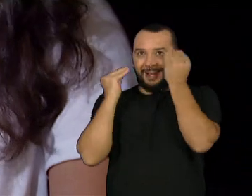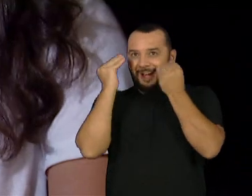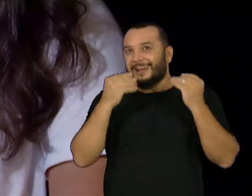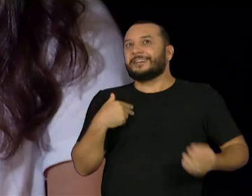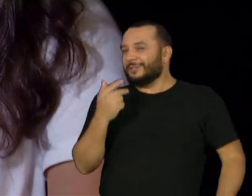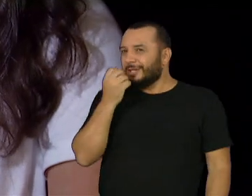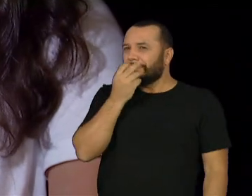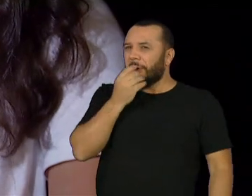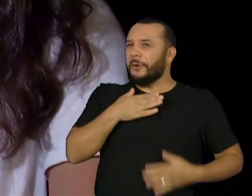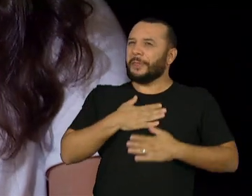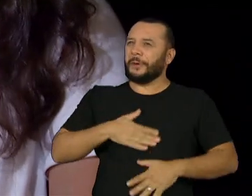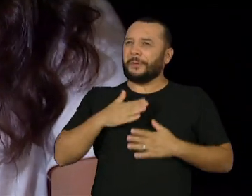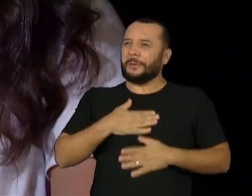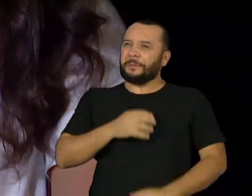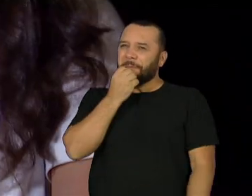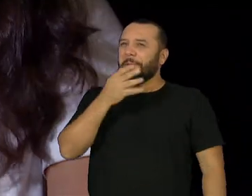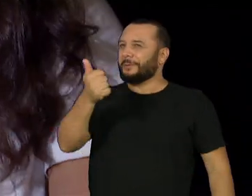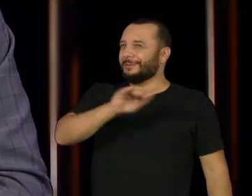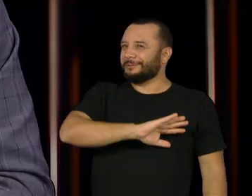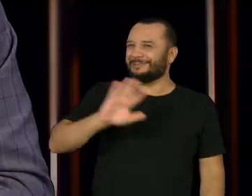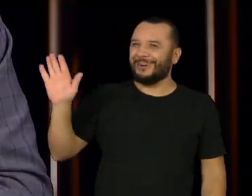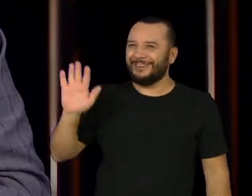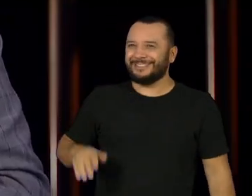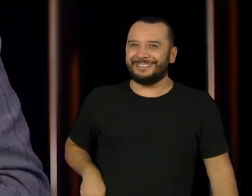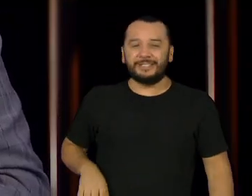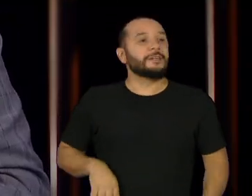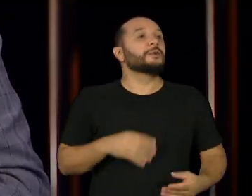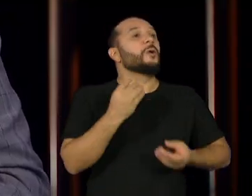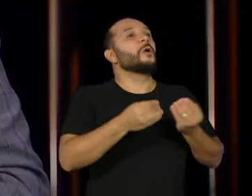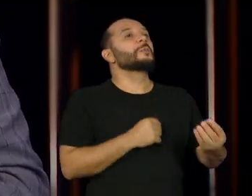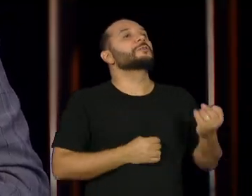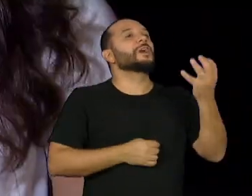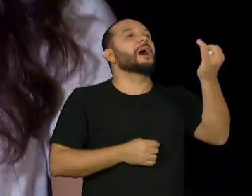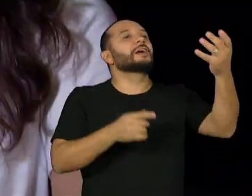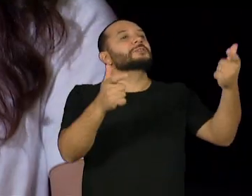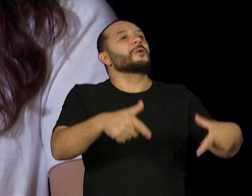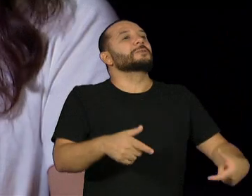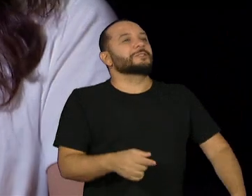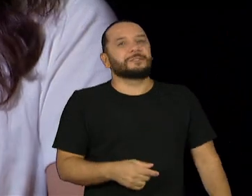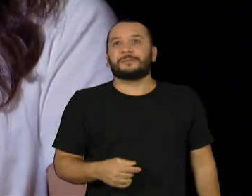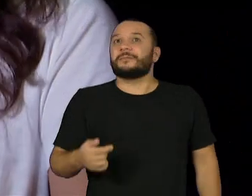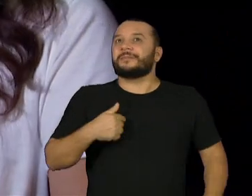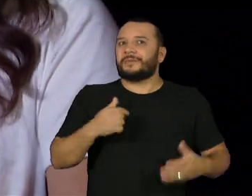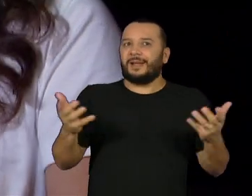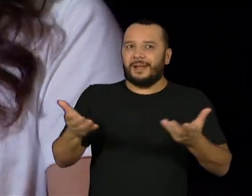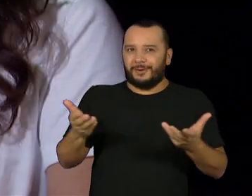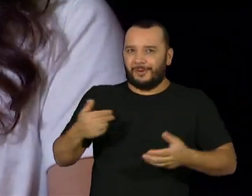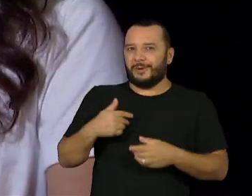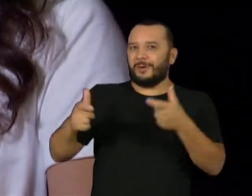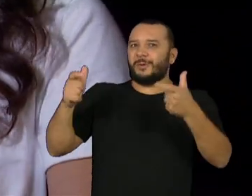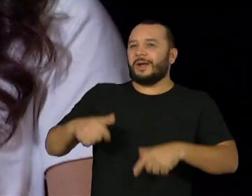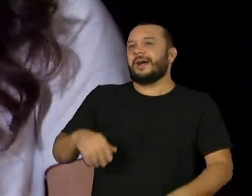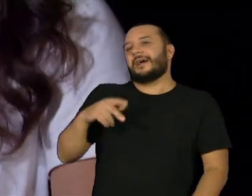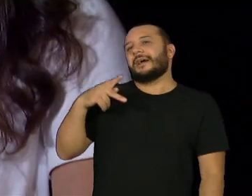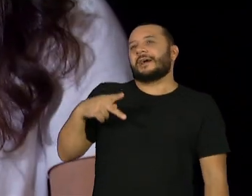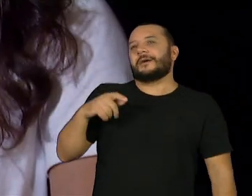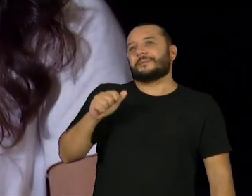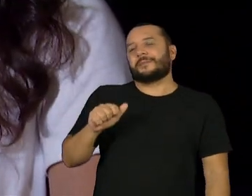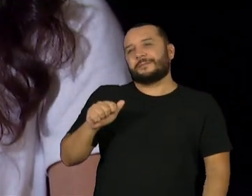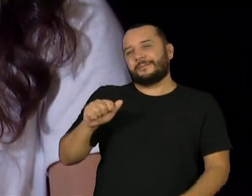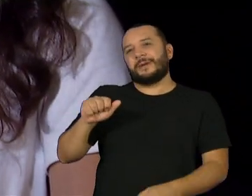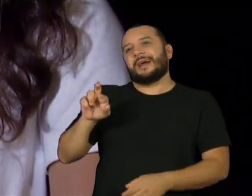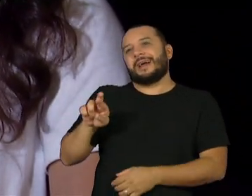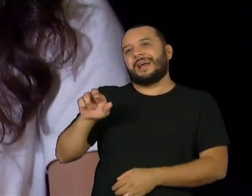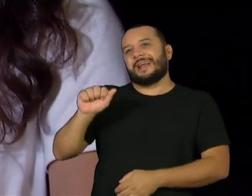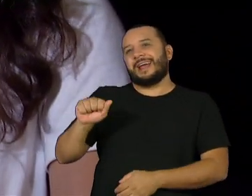tá tranquilo, assim, valeu a pena, E qual vai ser a próxima partida? Agora eu quero levar meu barco para Paraty. Então temos aí a